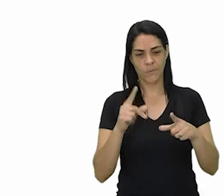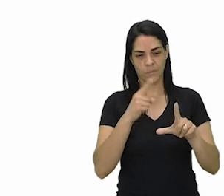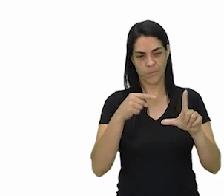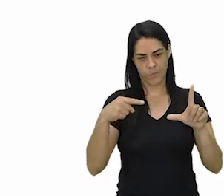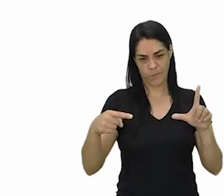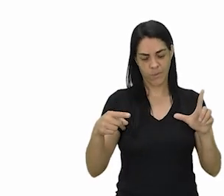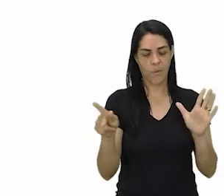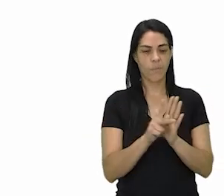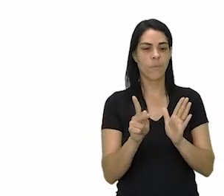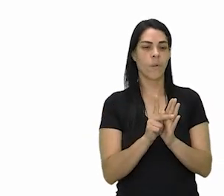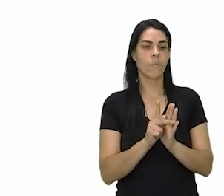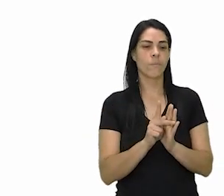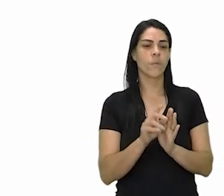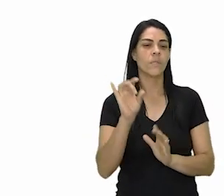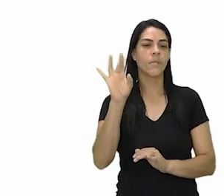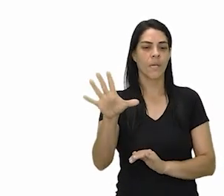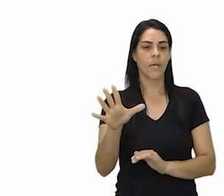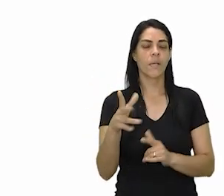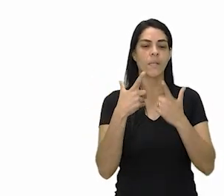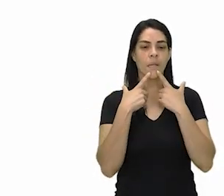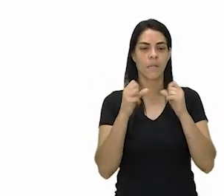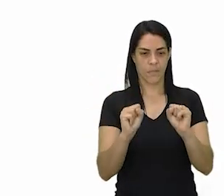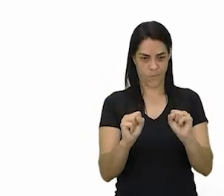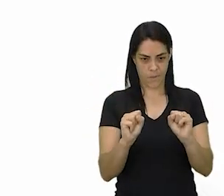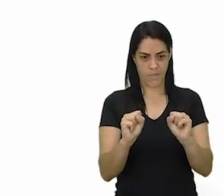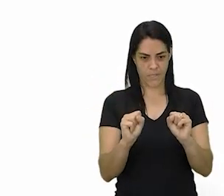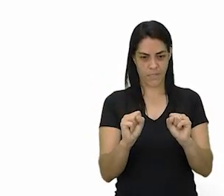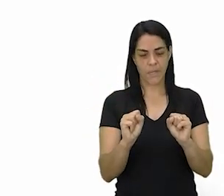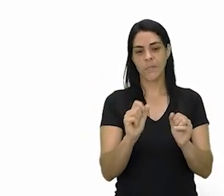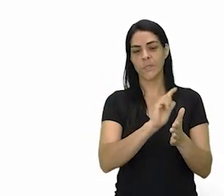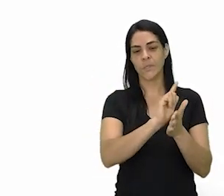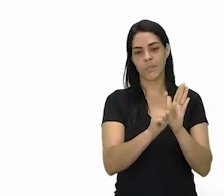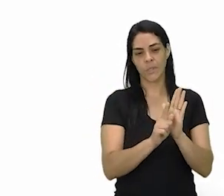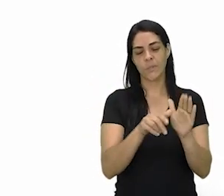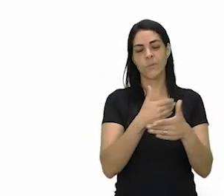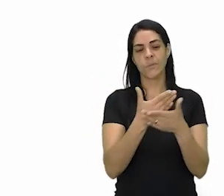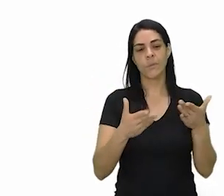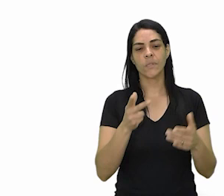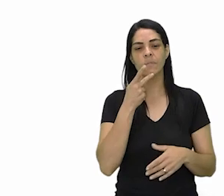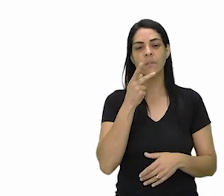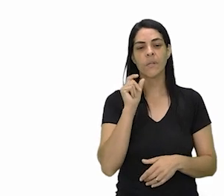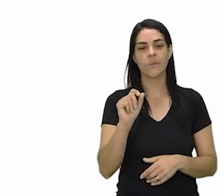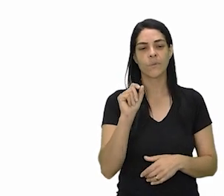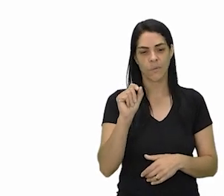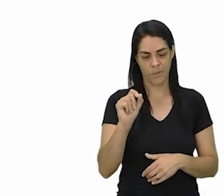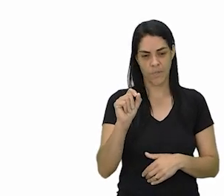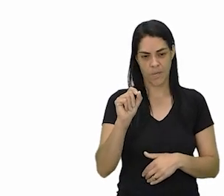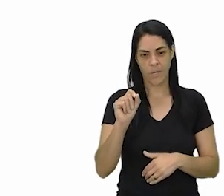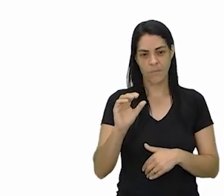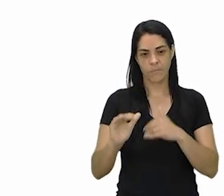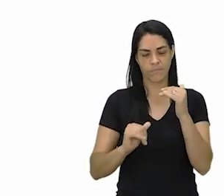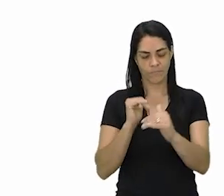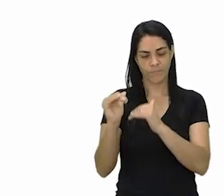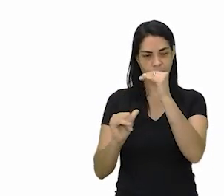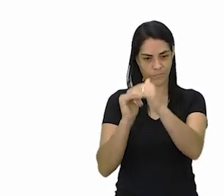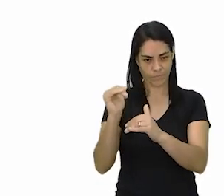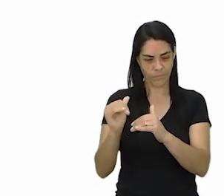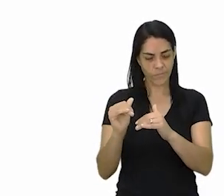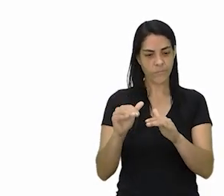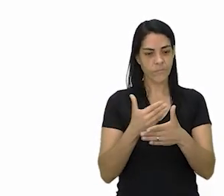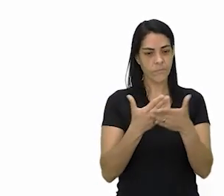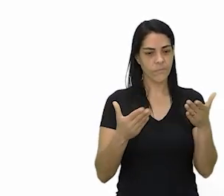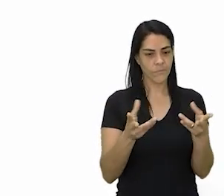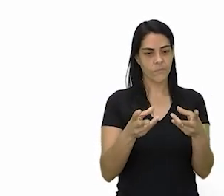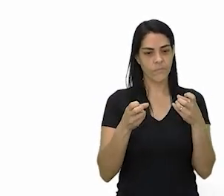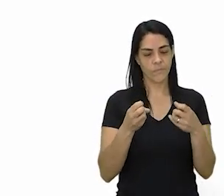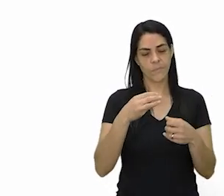cada linguagem em cada gênero, nós estamos falando de multiplicidade de linguagens. Então, como nós vimos